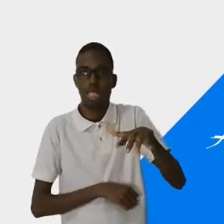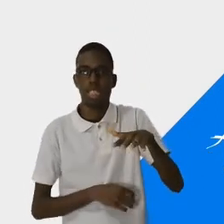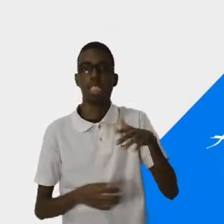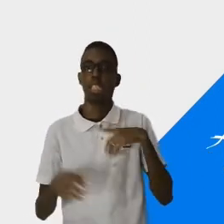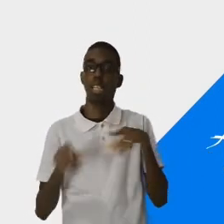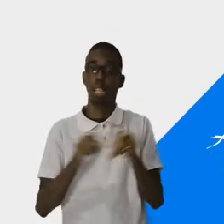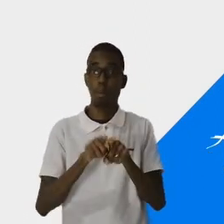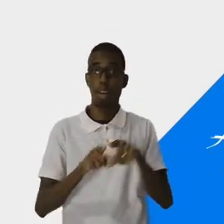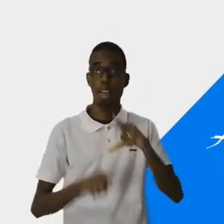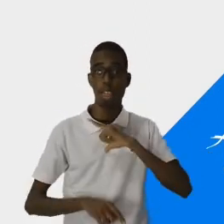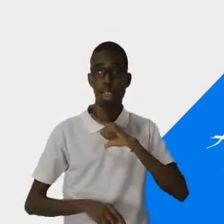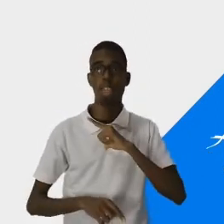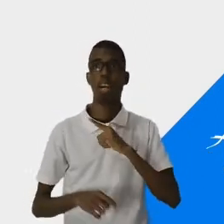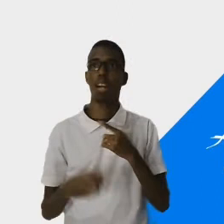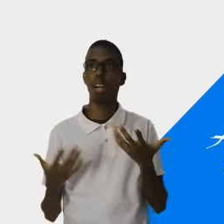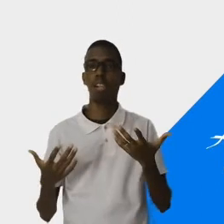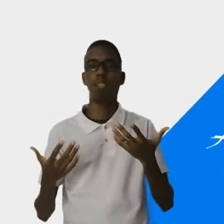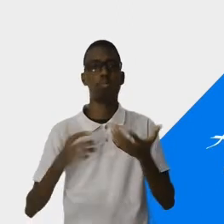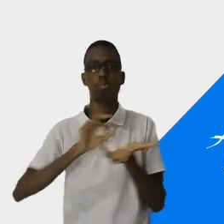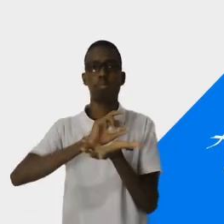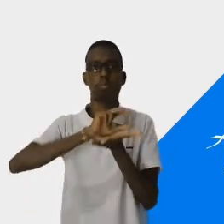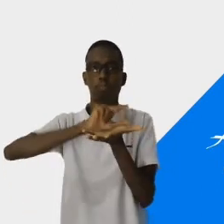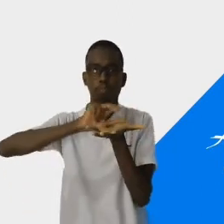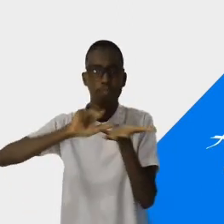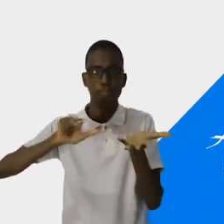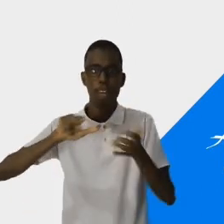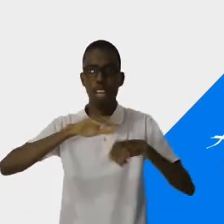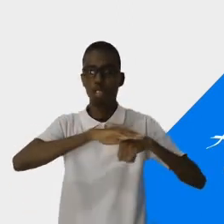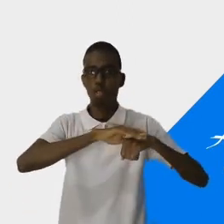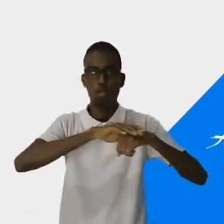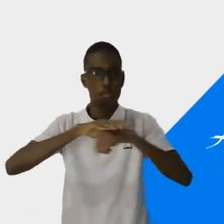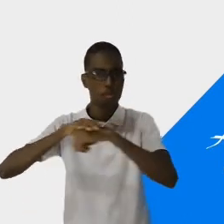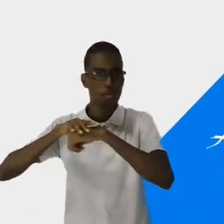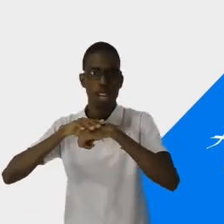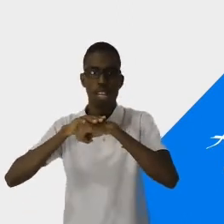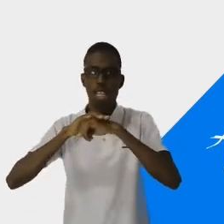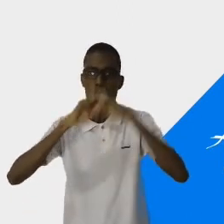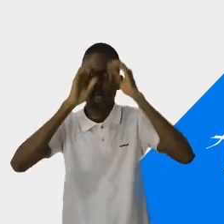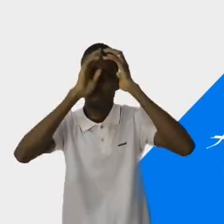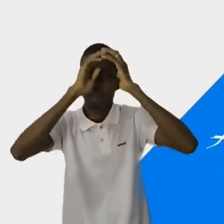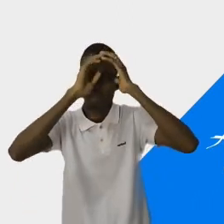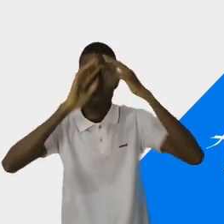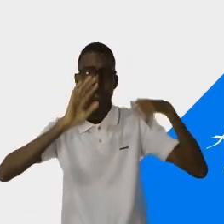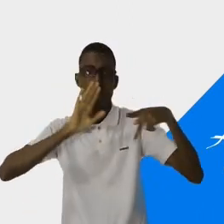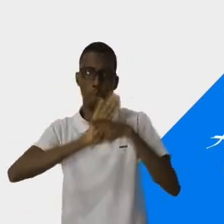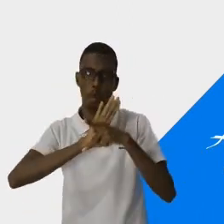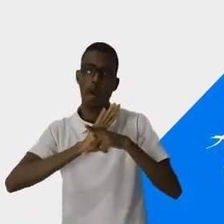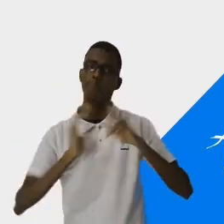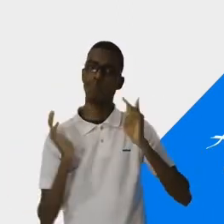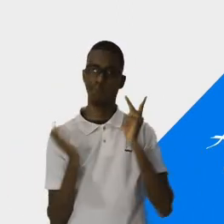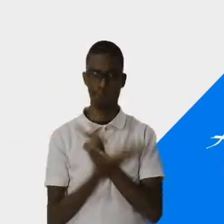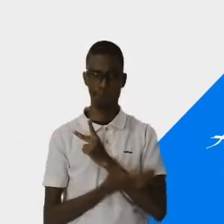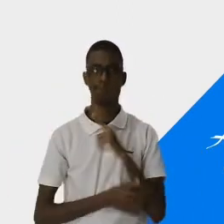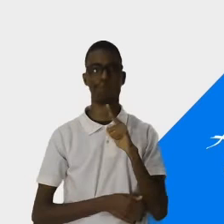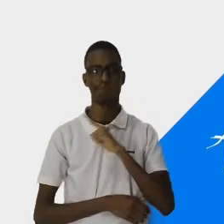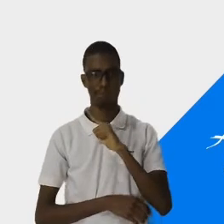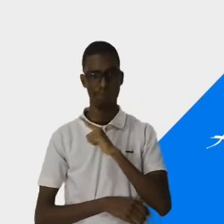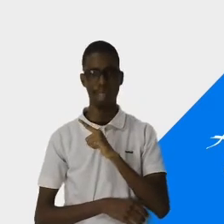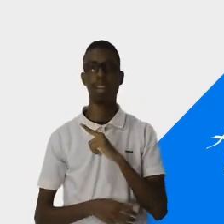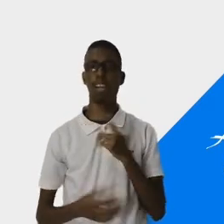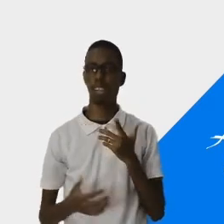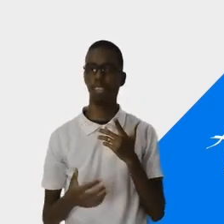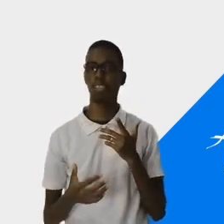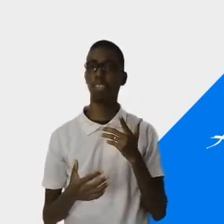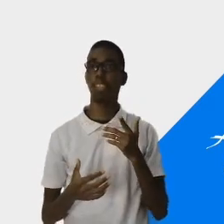Stimulation. As doenças neurodegenerativas também são bem frequentes para nós que estamos num